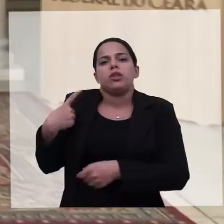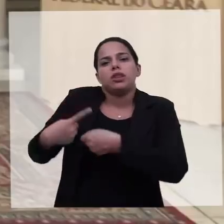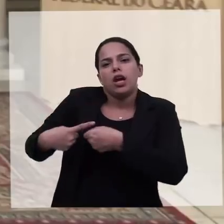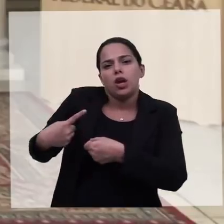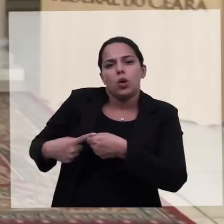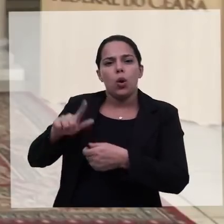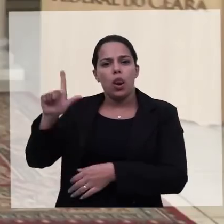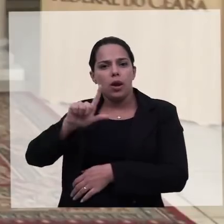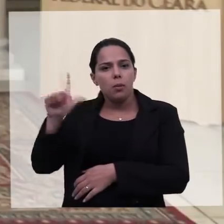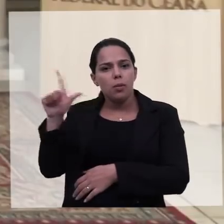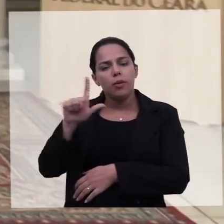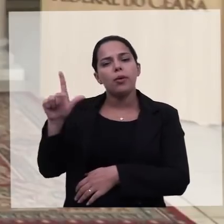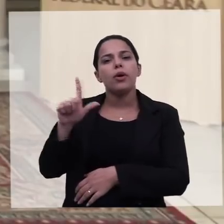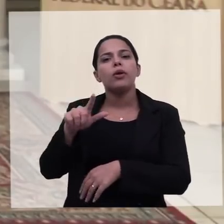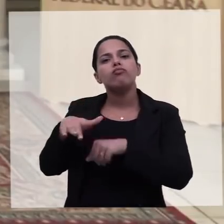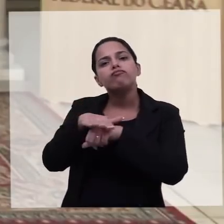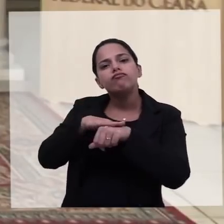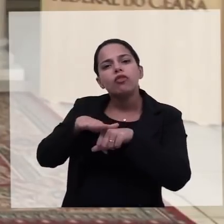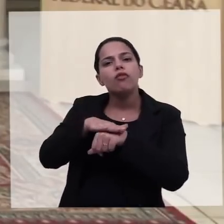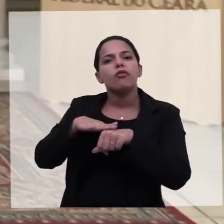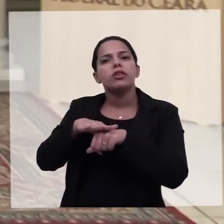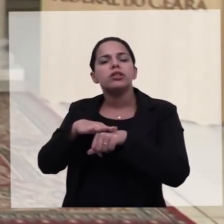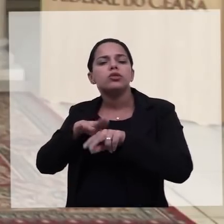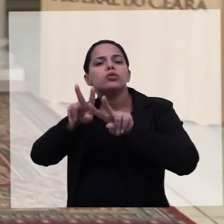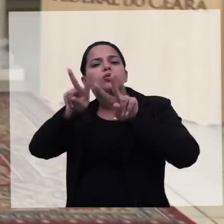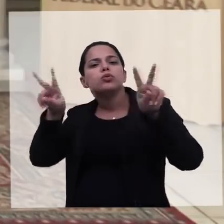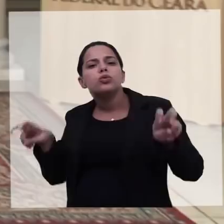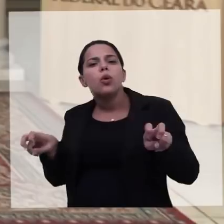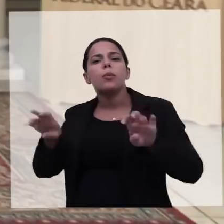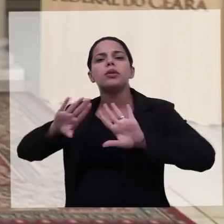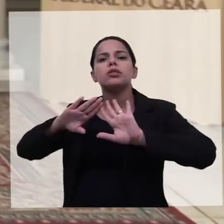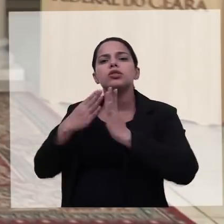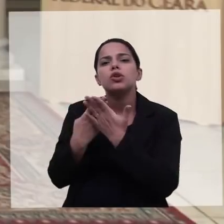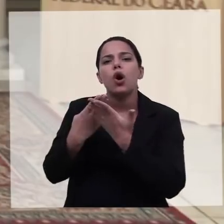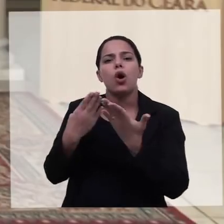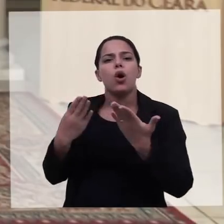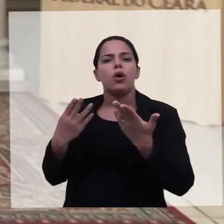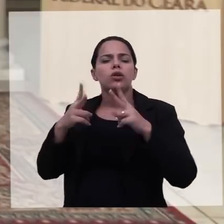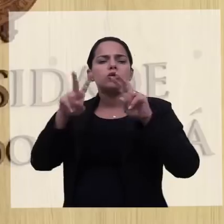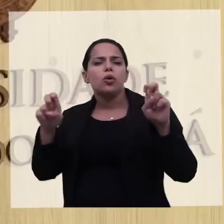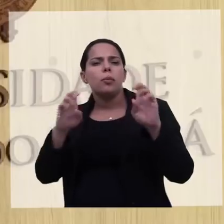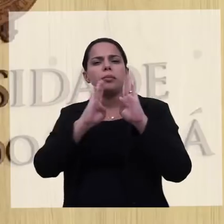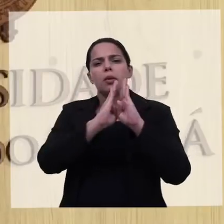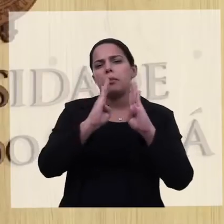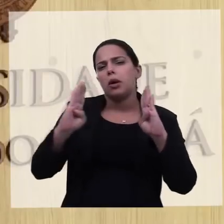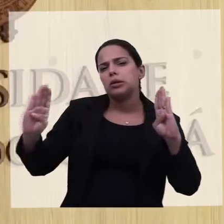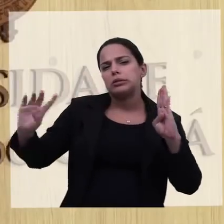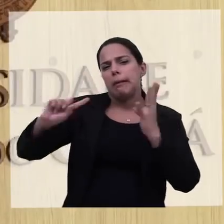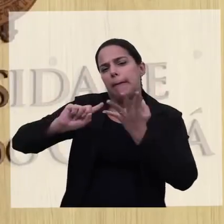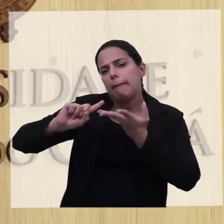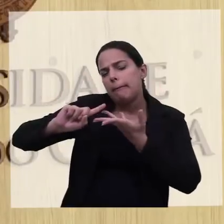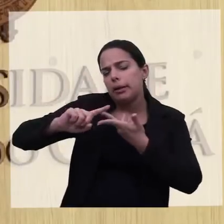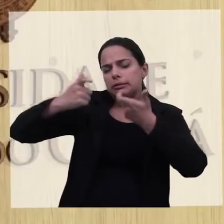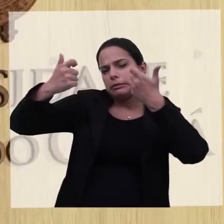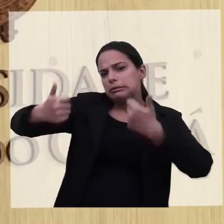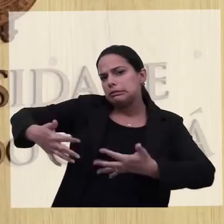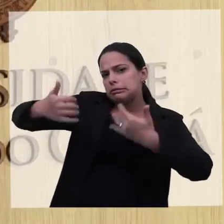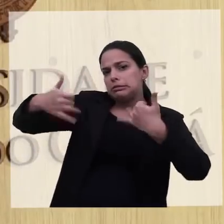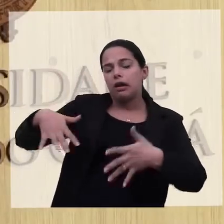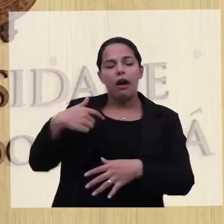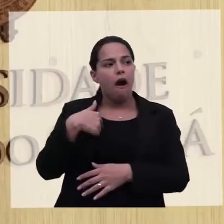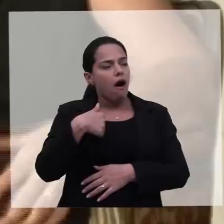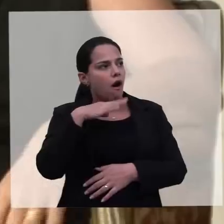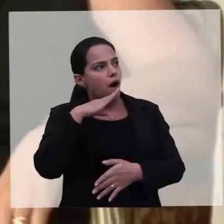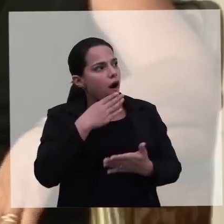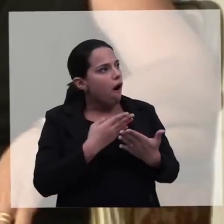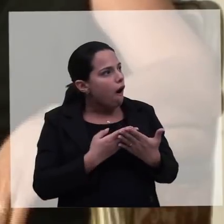voltou a Limoeiro, foi lá no grupo e falando da escola, da biblioteca da escola, de tudo que a escola tinha. E